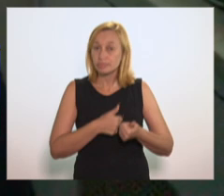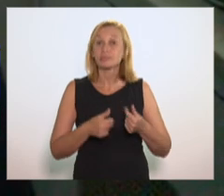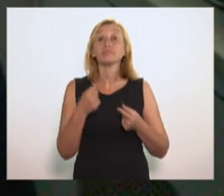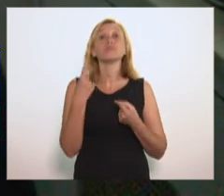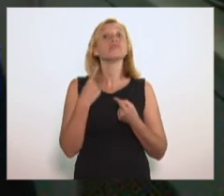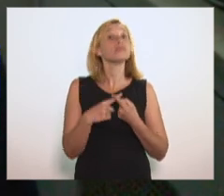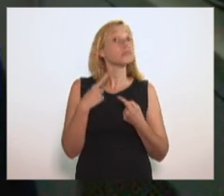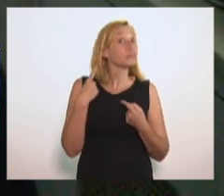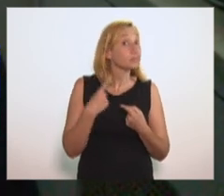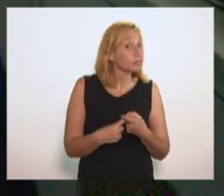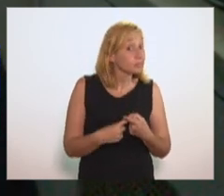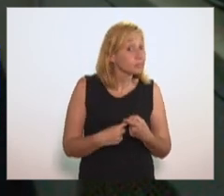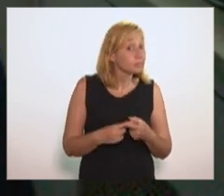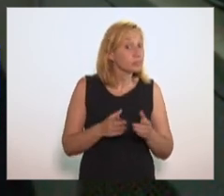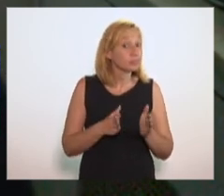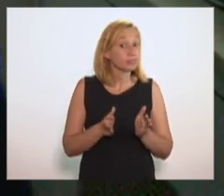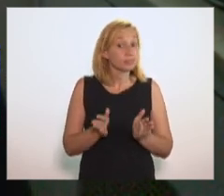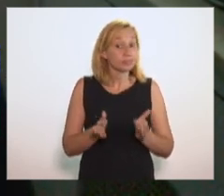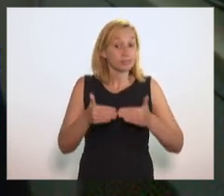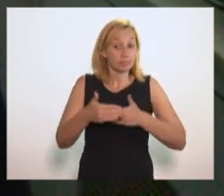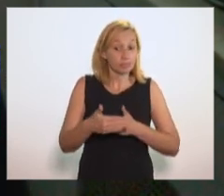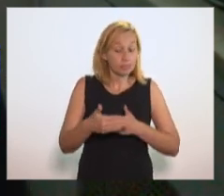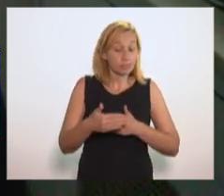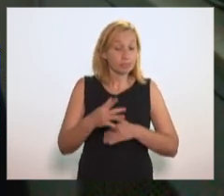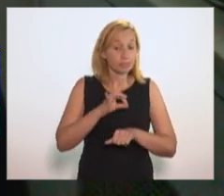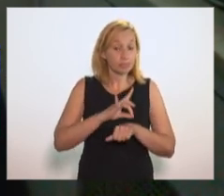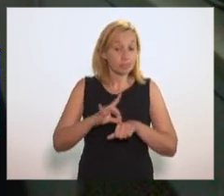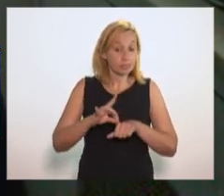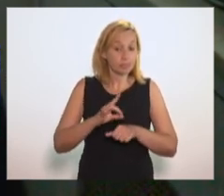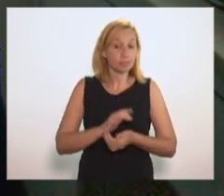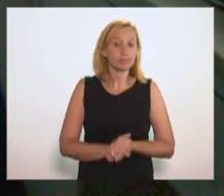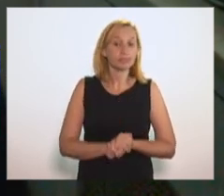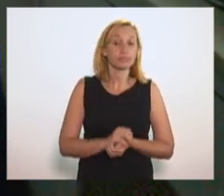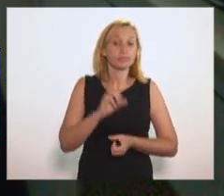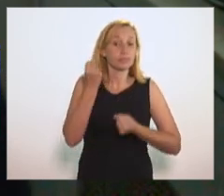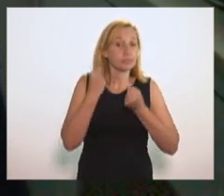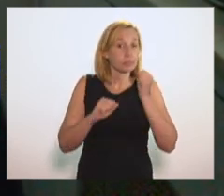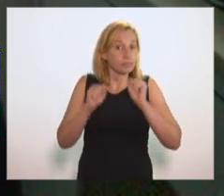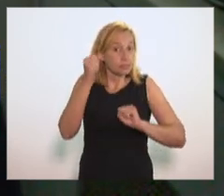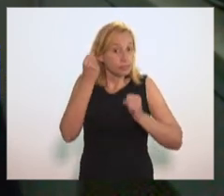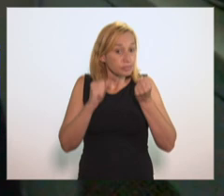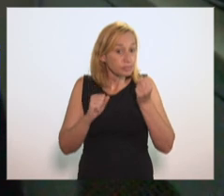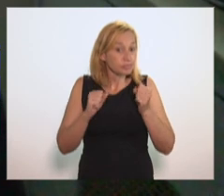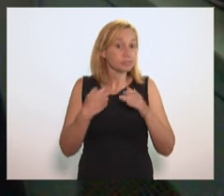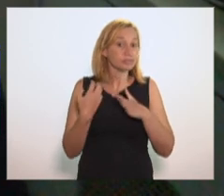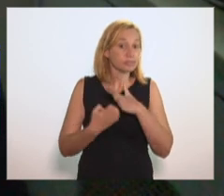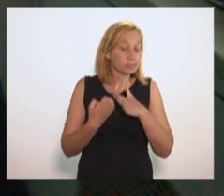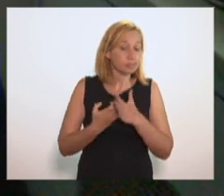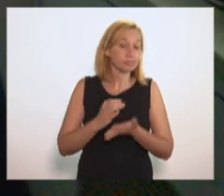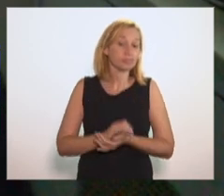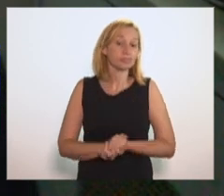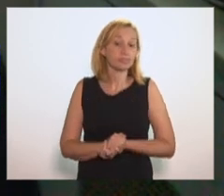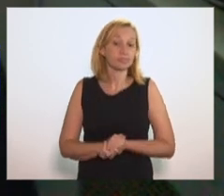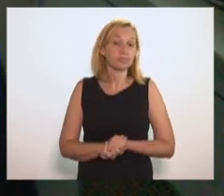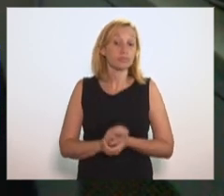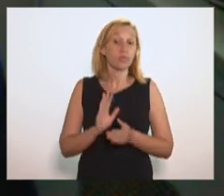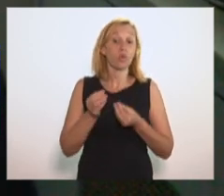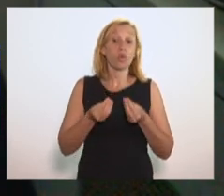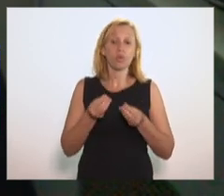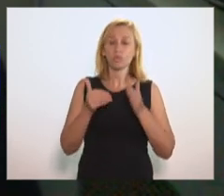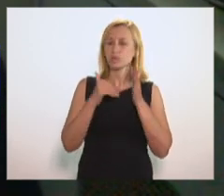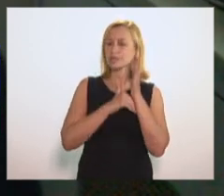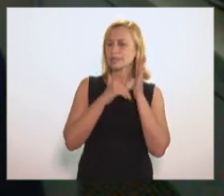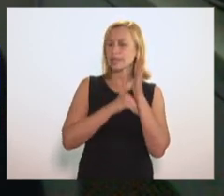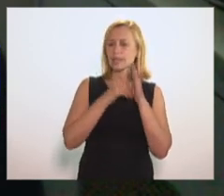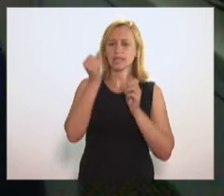esta caixa preta é tratada pelas concessionárias como segredo